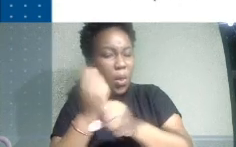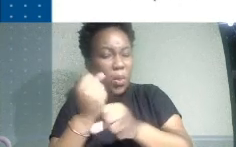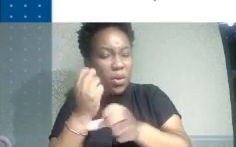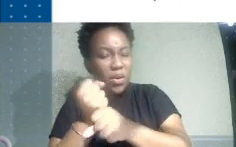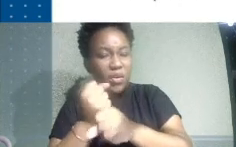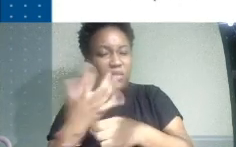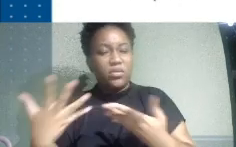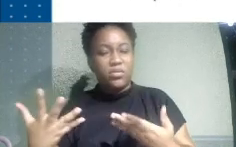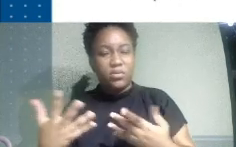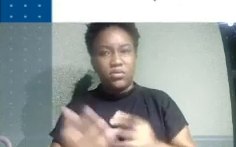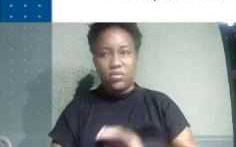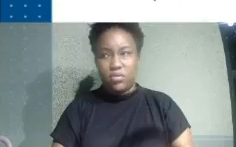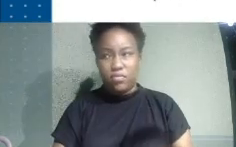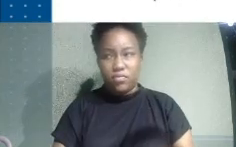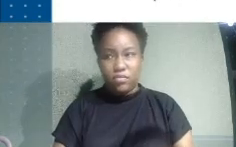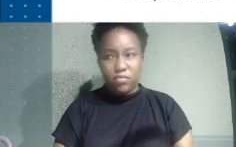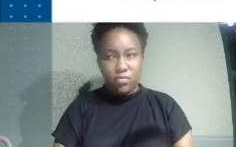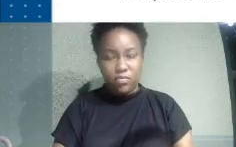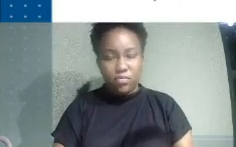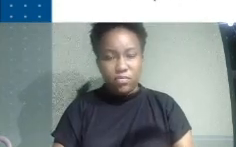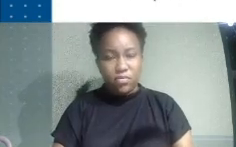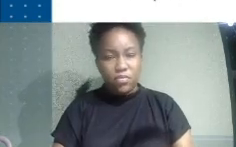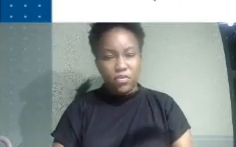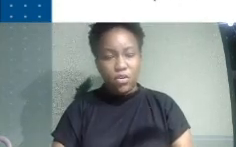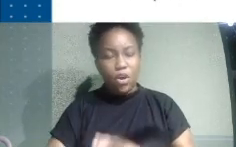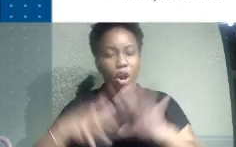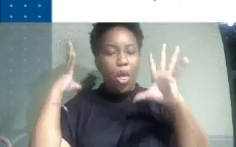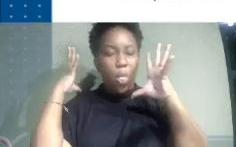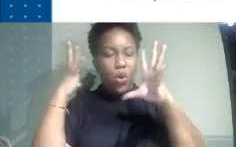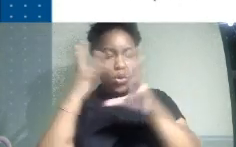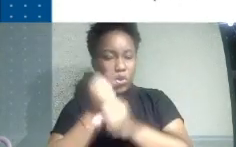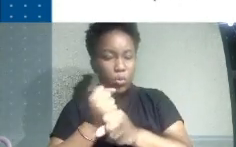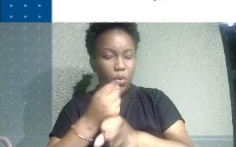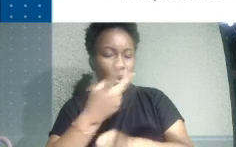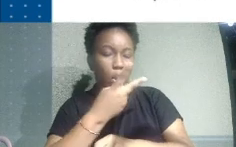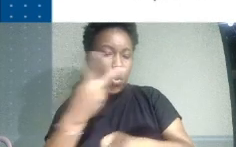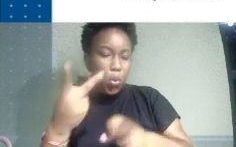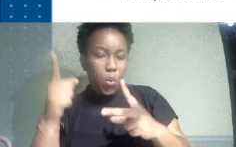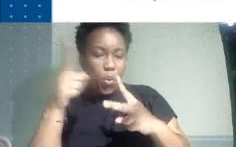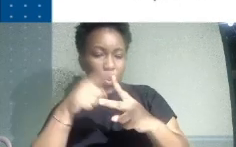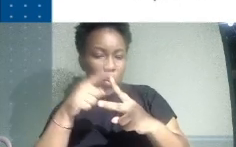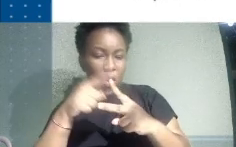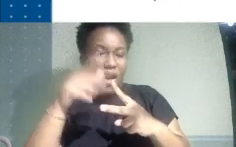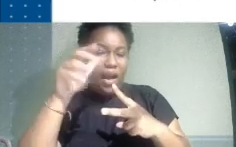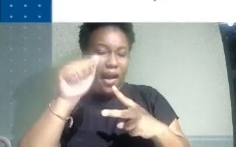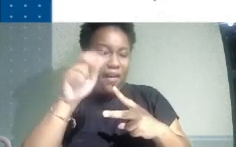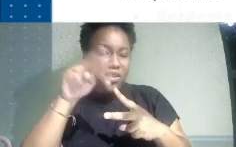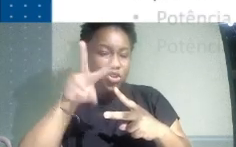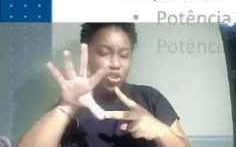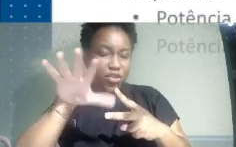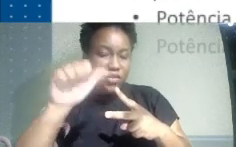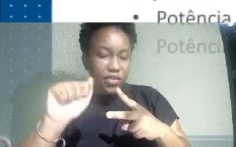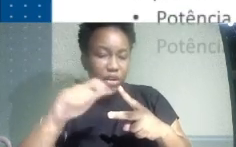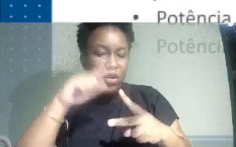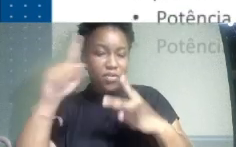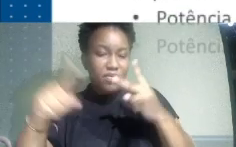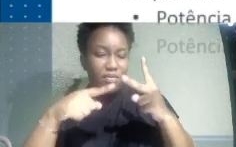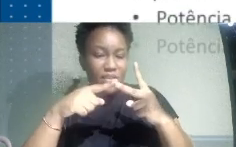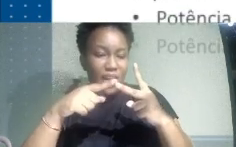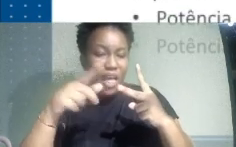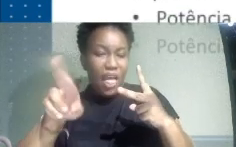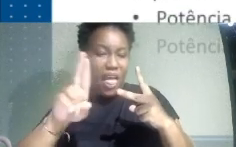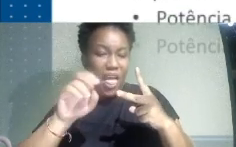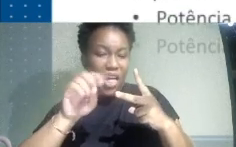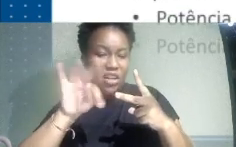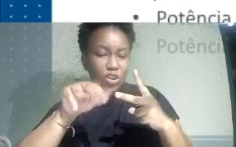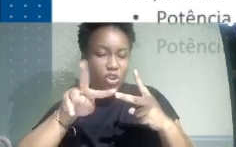potência aparente. Potência aparente é a soma de duas potências, a potência ativa e a potência reativa,